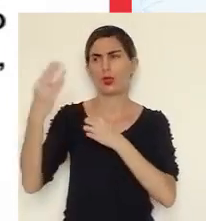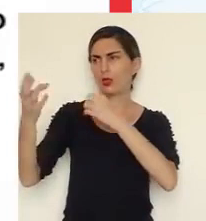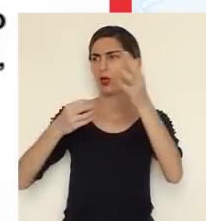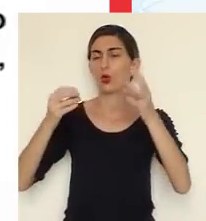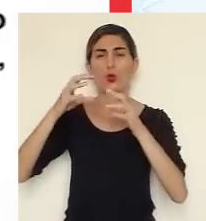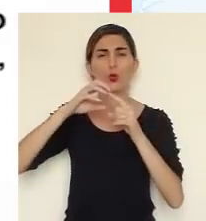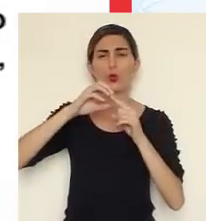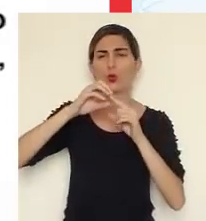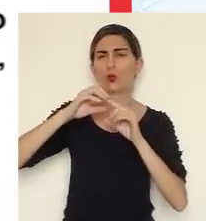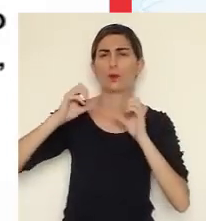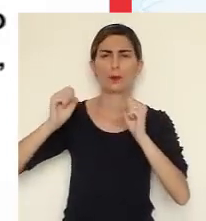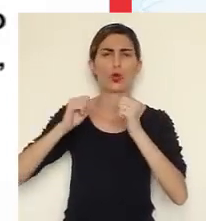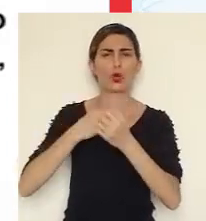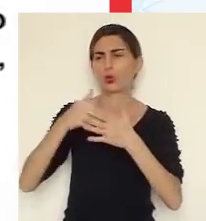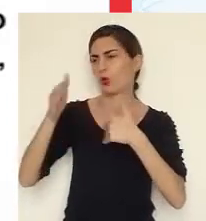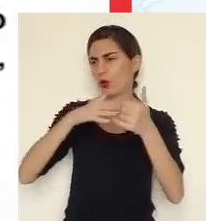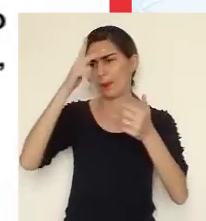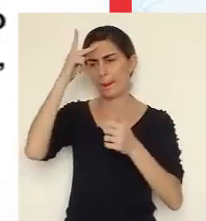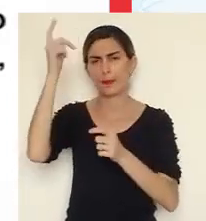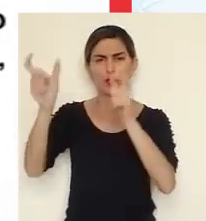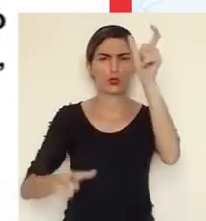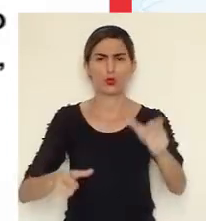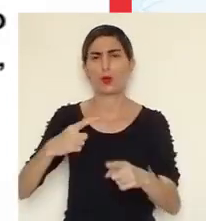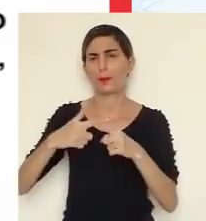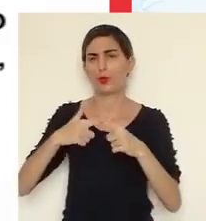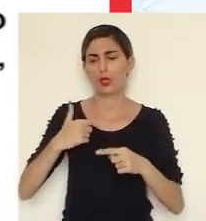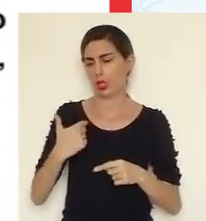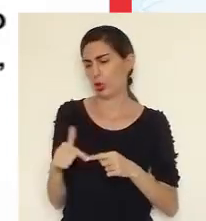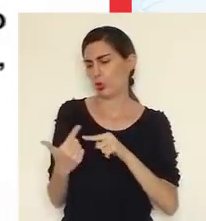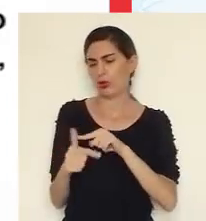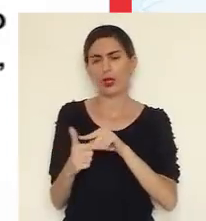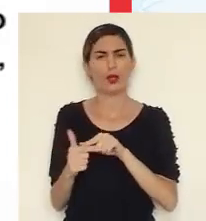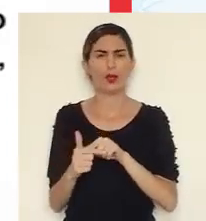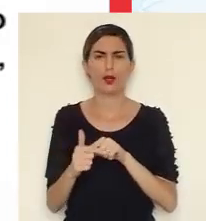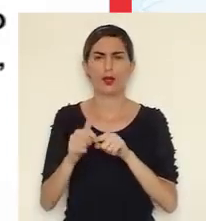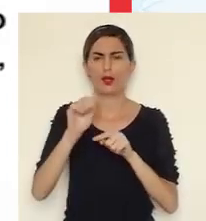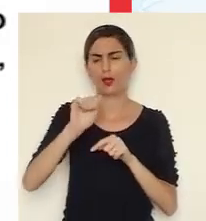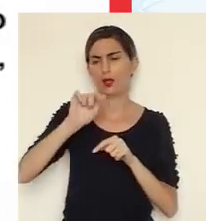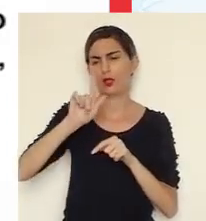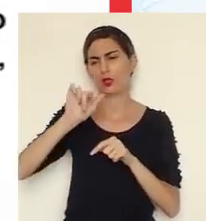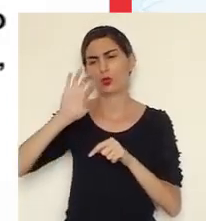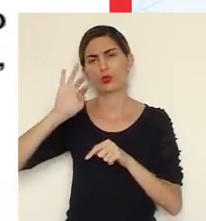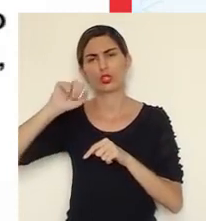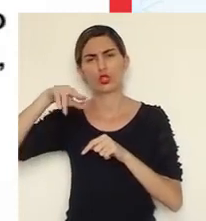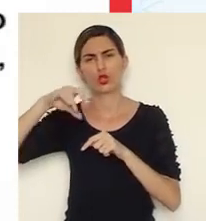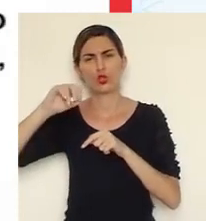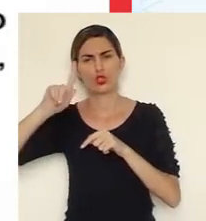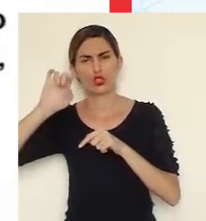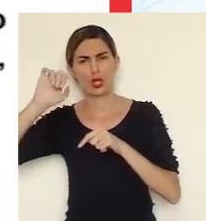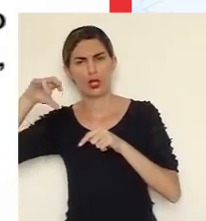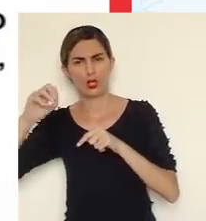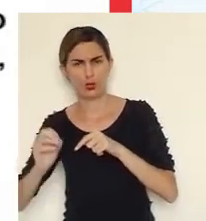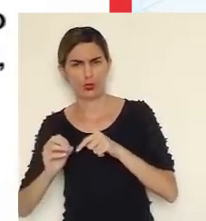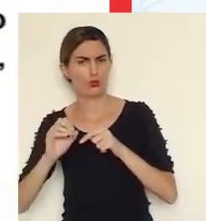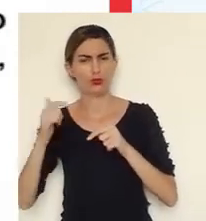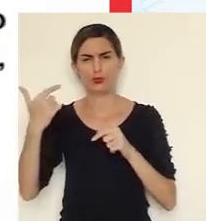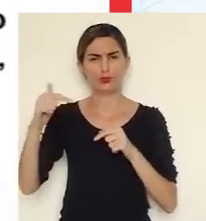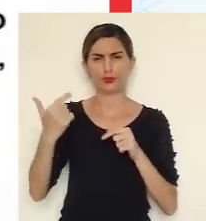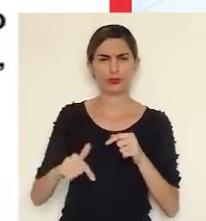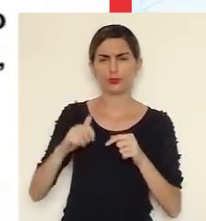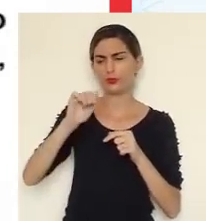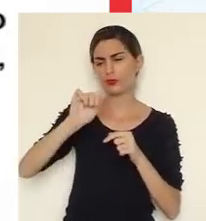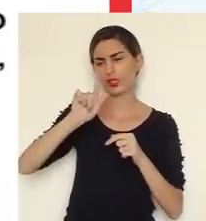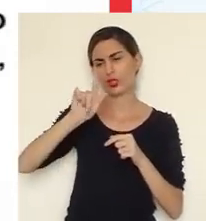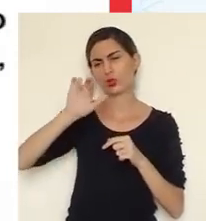considerados doadores universais, por suas hemácias não possuírem aglutinogênios. Consequentemente,